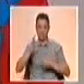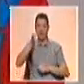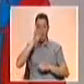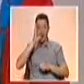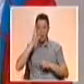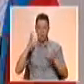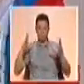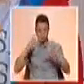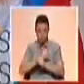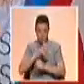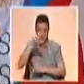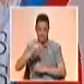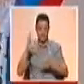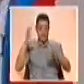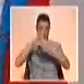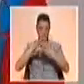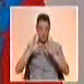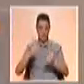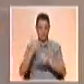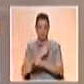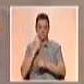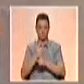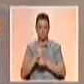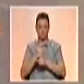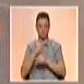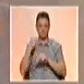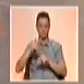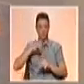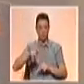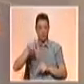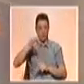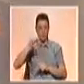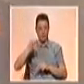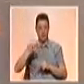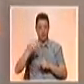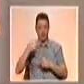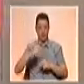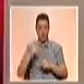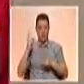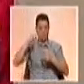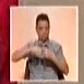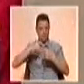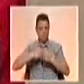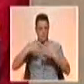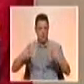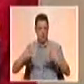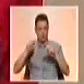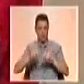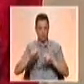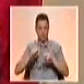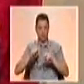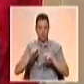que também está relacionado. Uhum. Pronto, e realmente e portanto, em Portugal também acho que cada vez a adesão é maior, tem sido maior, não é? Tem